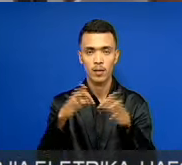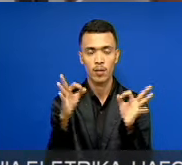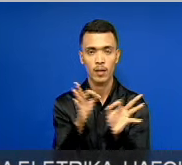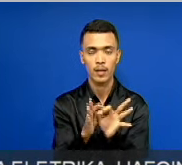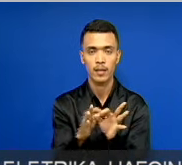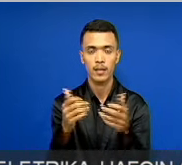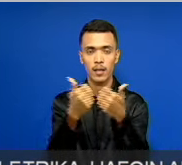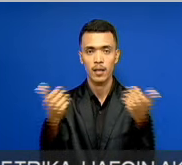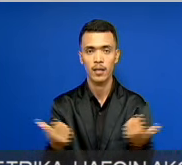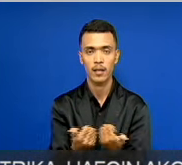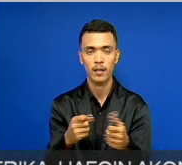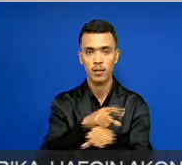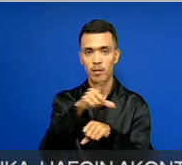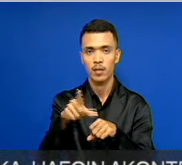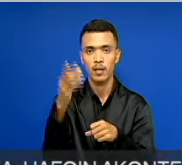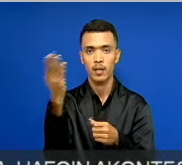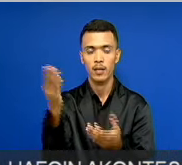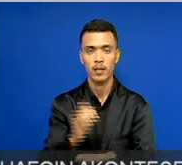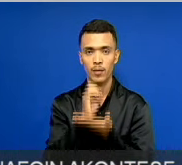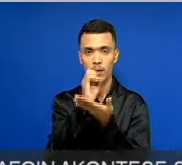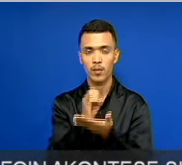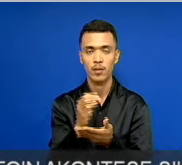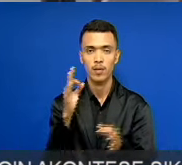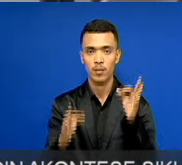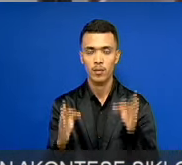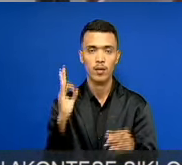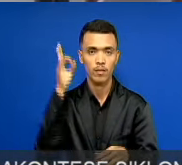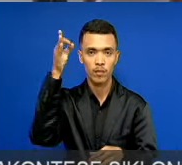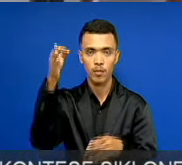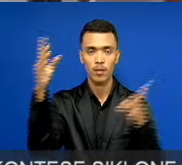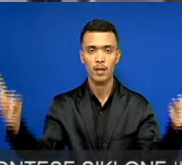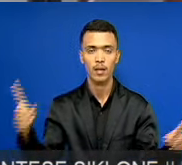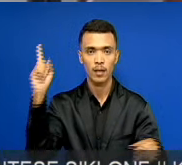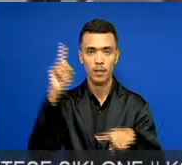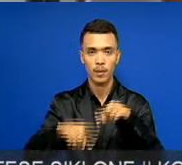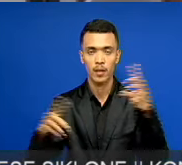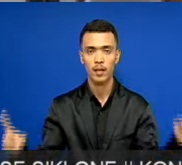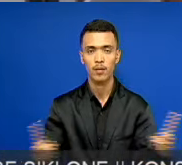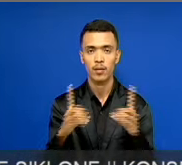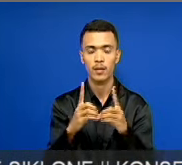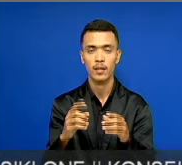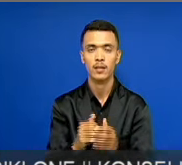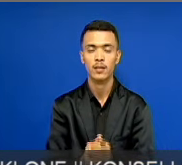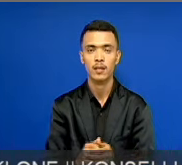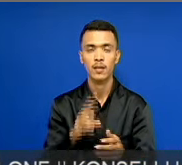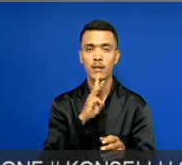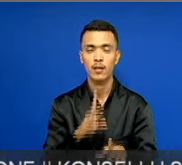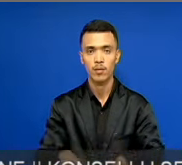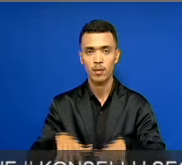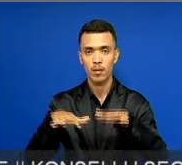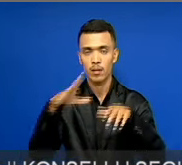reorganiza habitação social e arraioa, onde no nem e a futuro labela acontece inundação no engarrafamento.